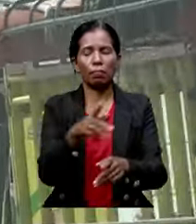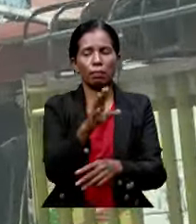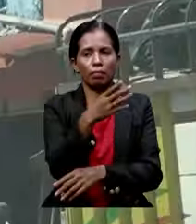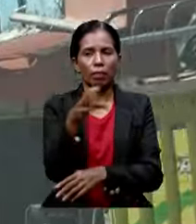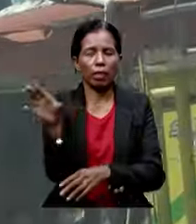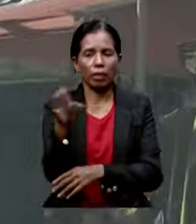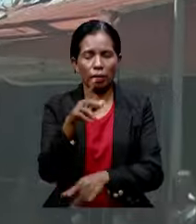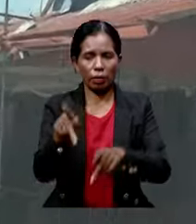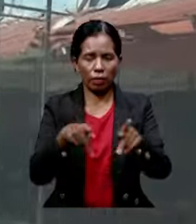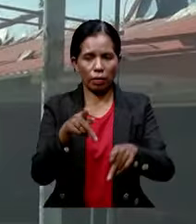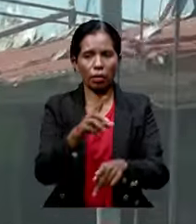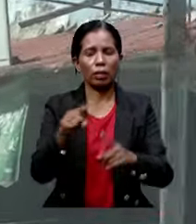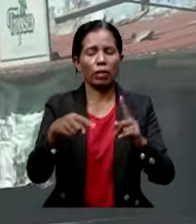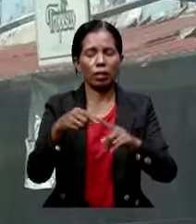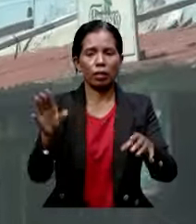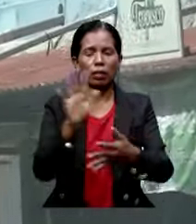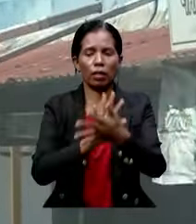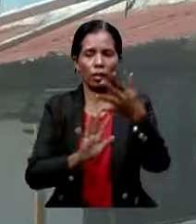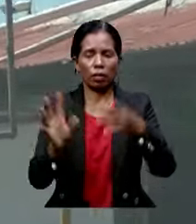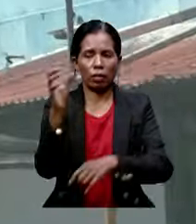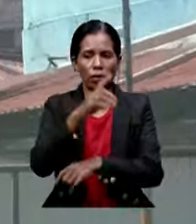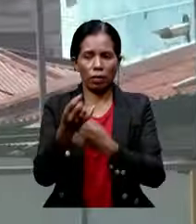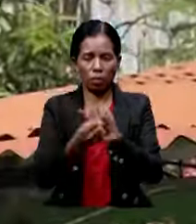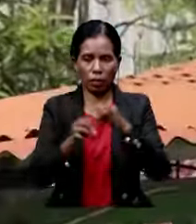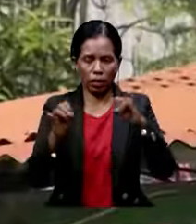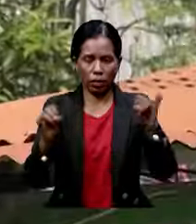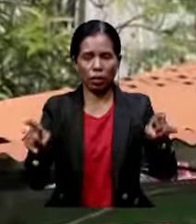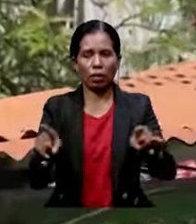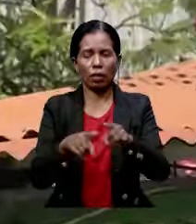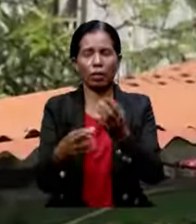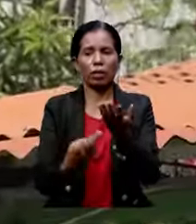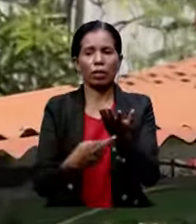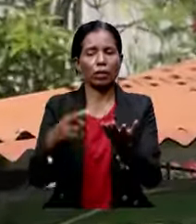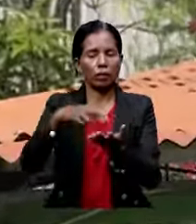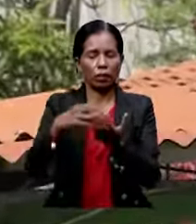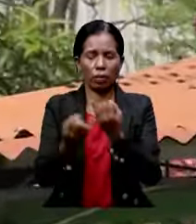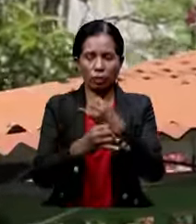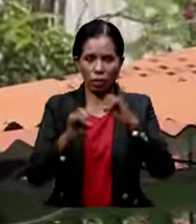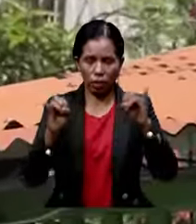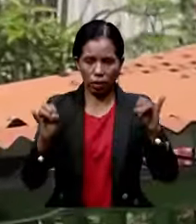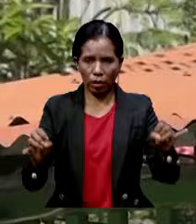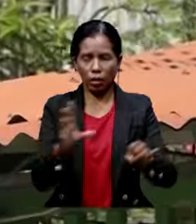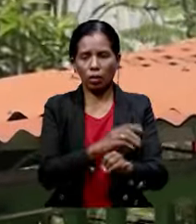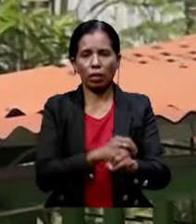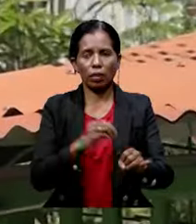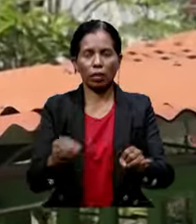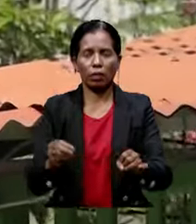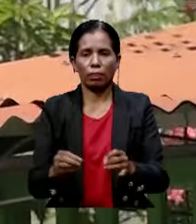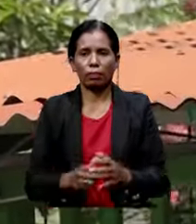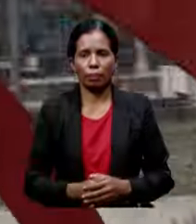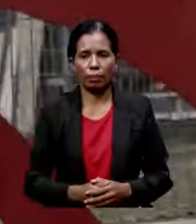ia uma oen, bainira comemora Loron importante Sira Hanesan Restauración Independencia, Proclamación Independencia. No consulta